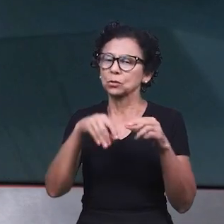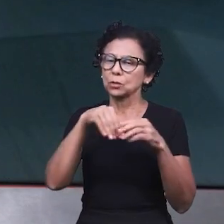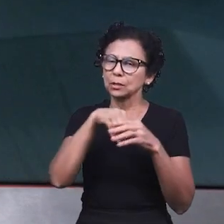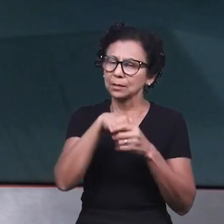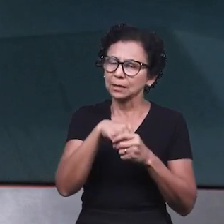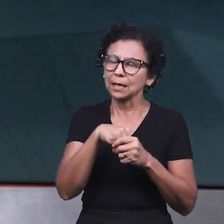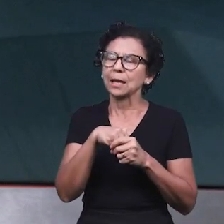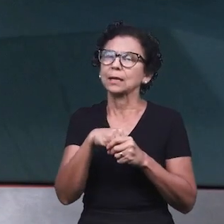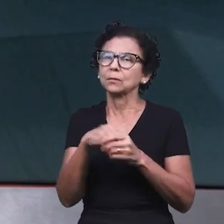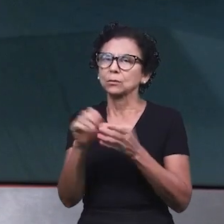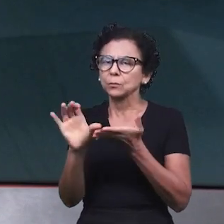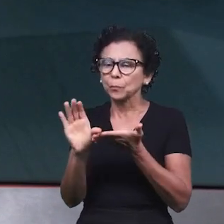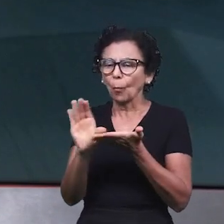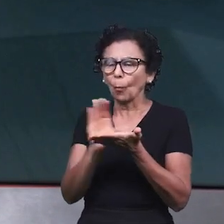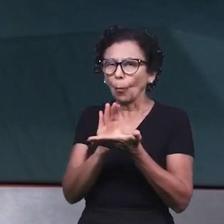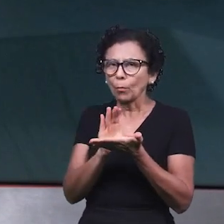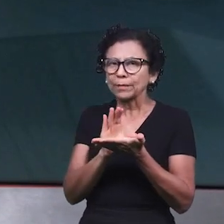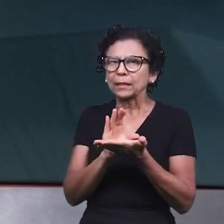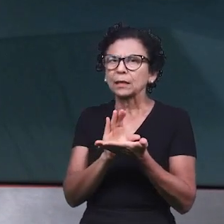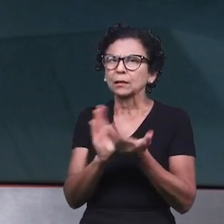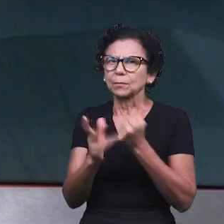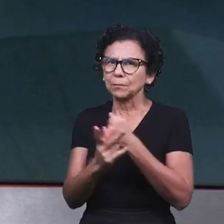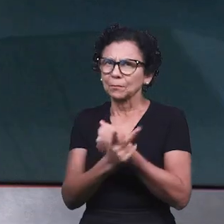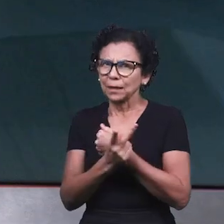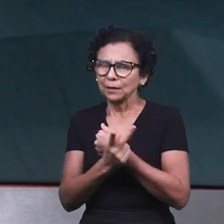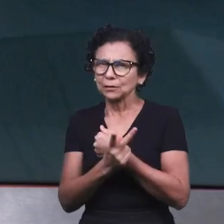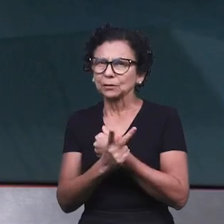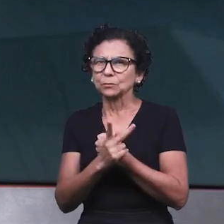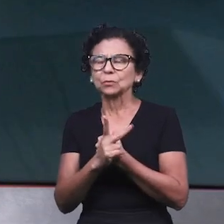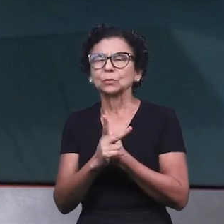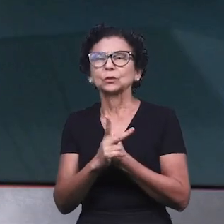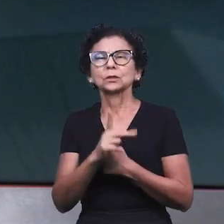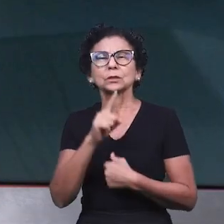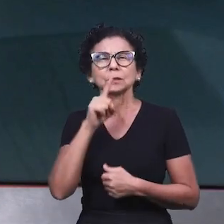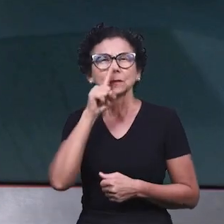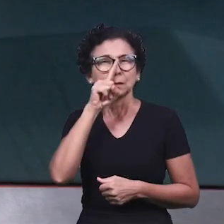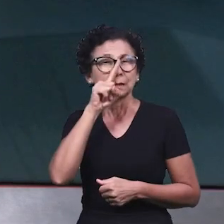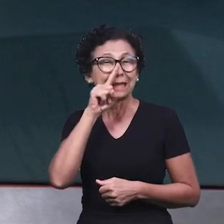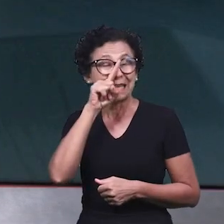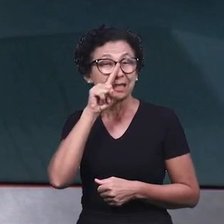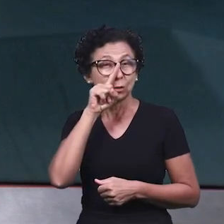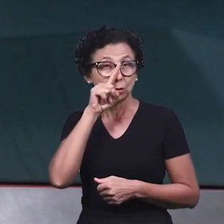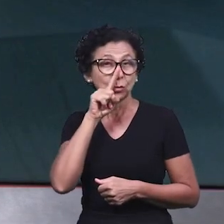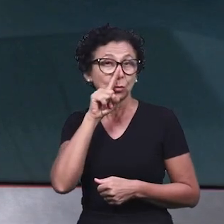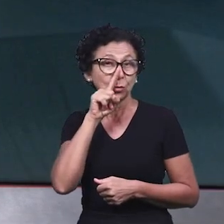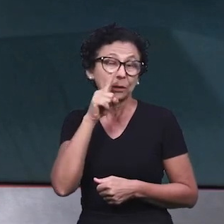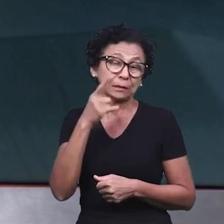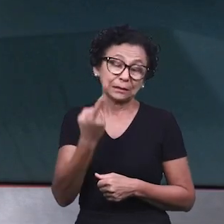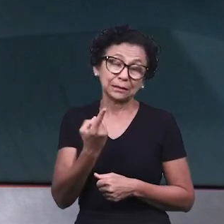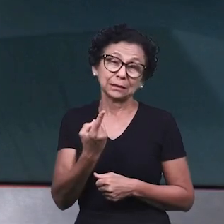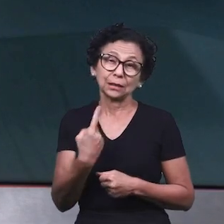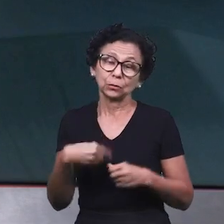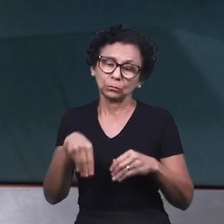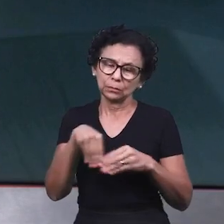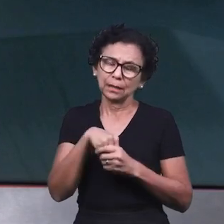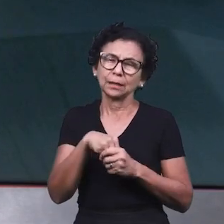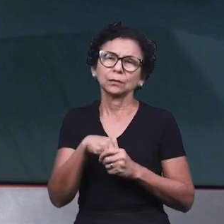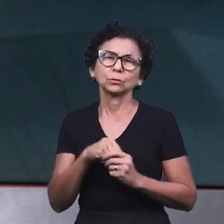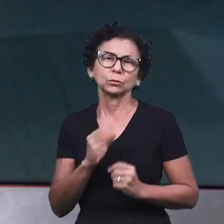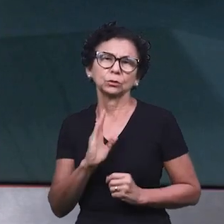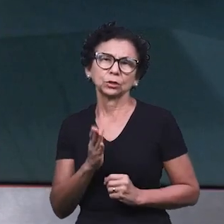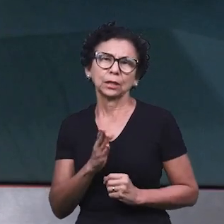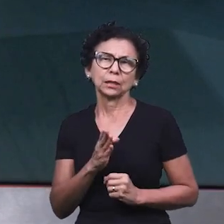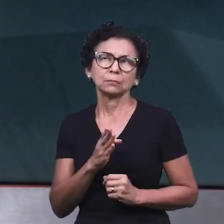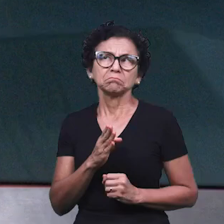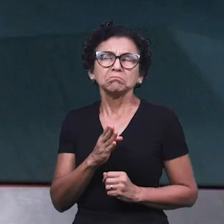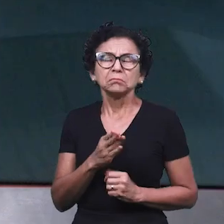foi pago pelo risco de você não pagar. Assim, eu concluo que se você, por algum